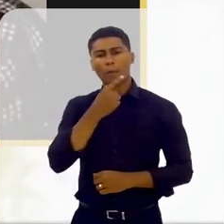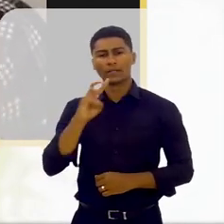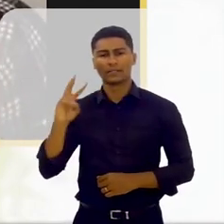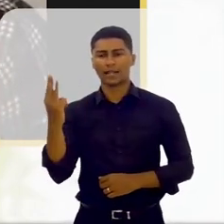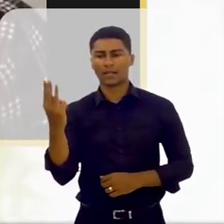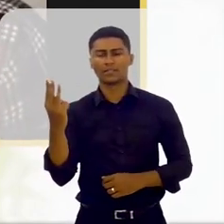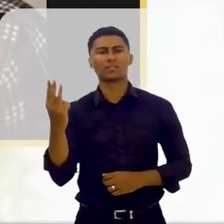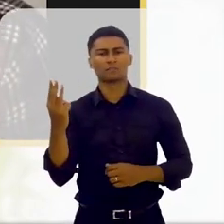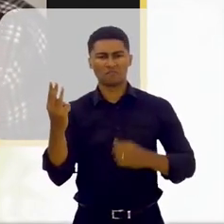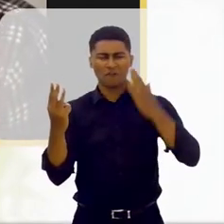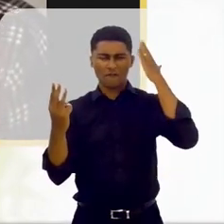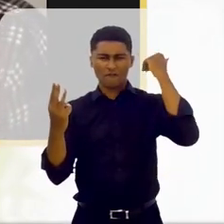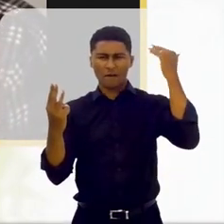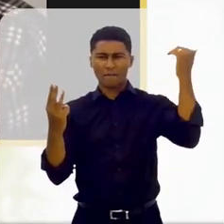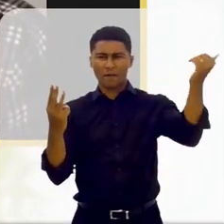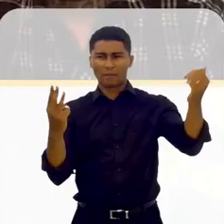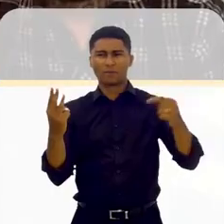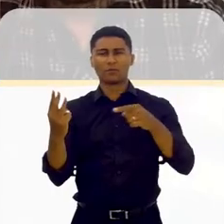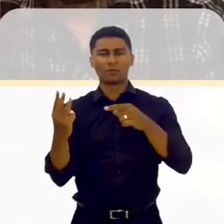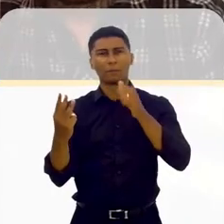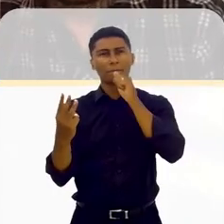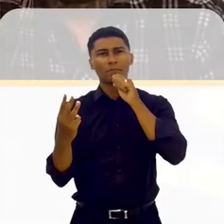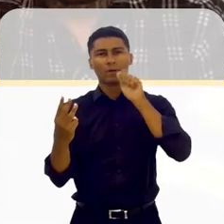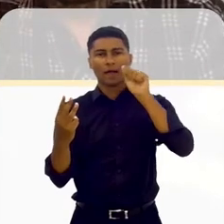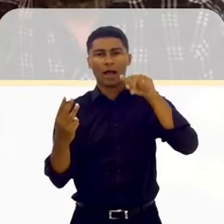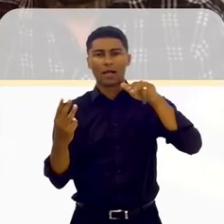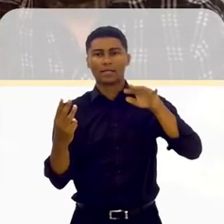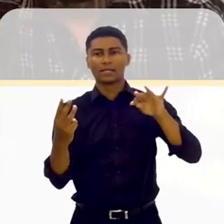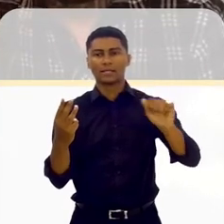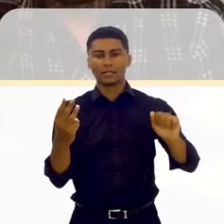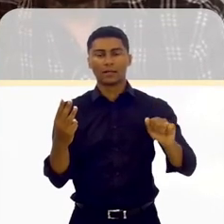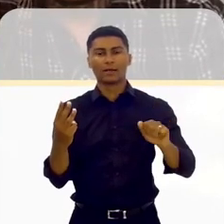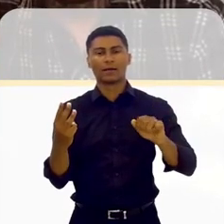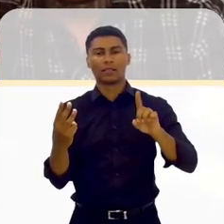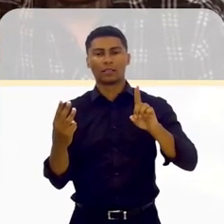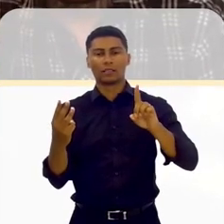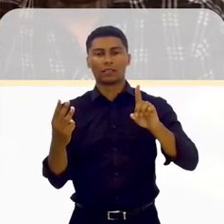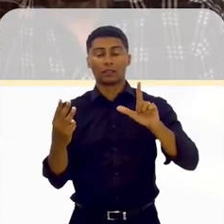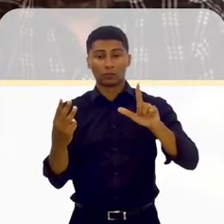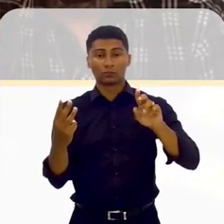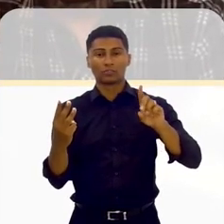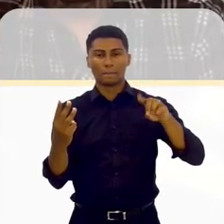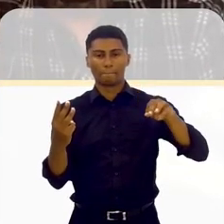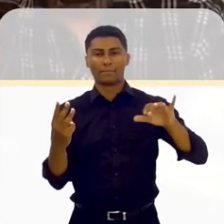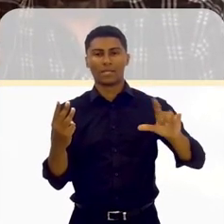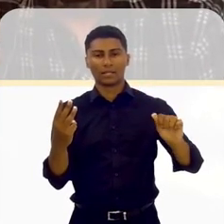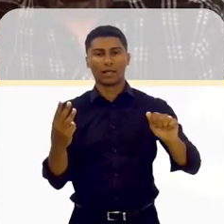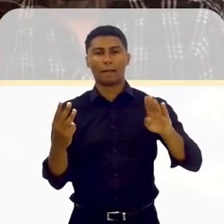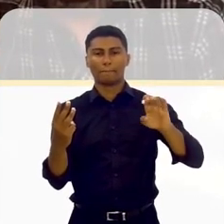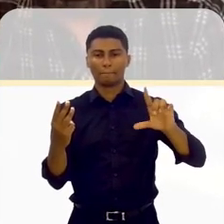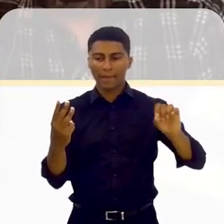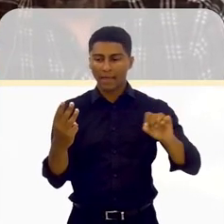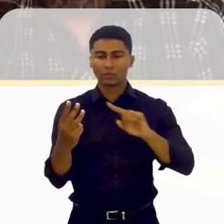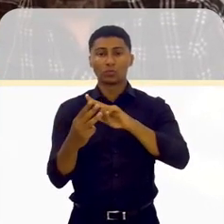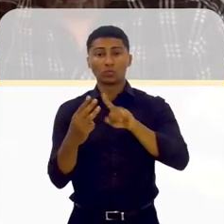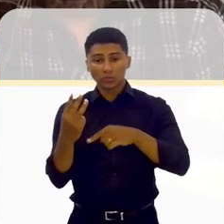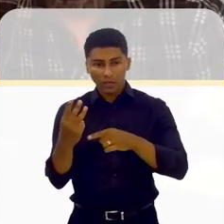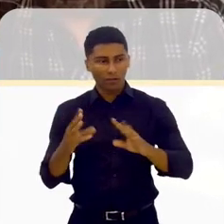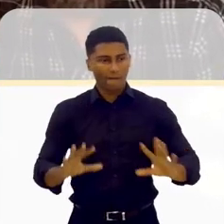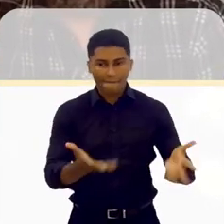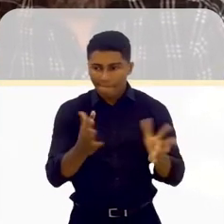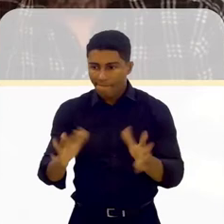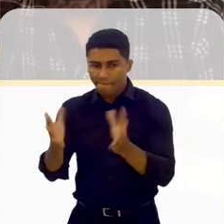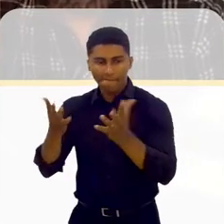conhecido aí, produzindo Anitta, Ludmilla, Belo, a tropa toda aí. E aí foi quando eles mandaram